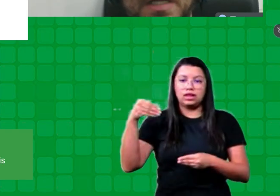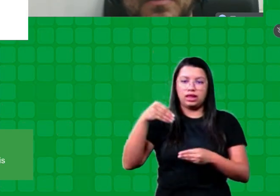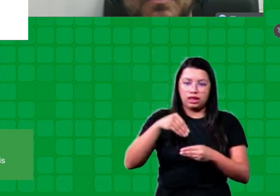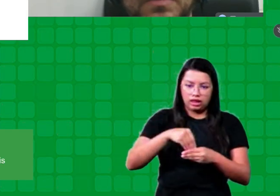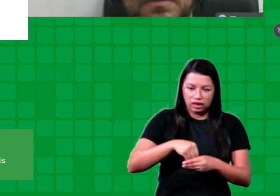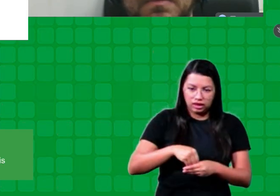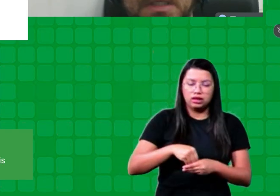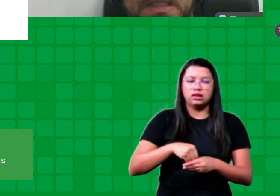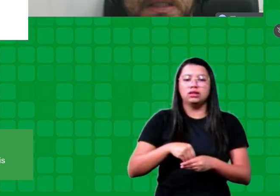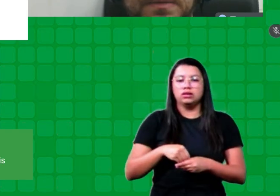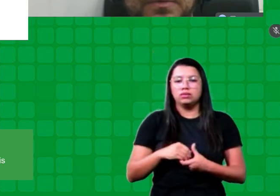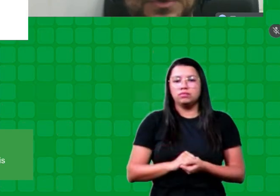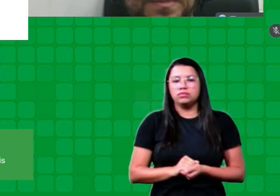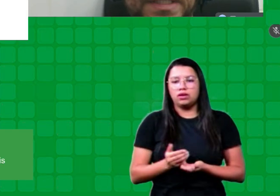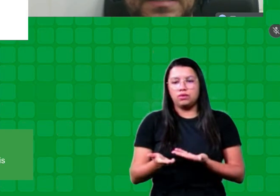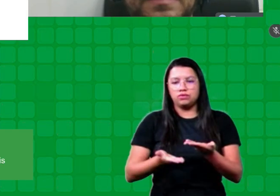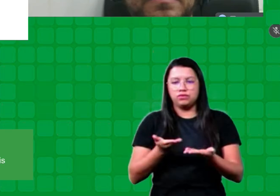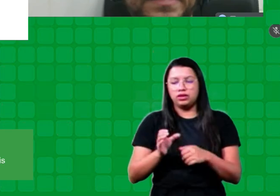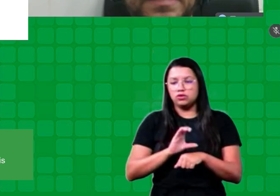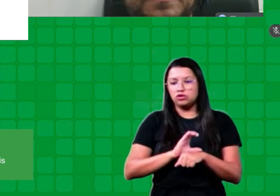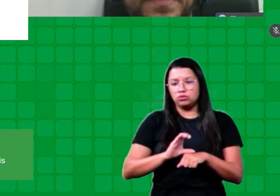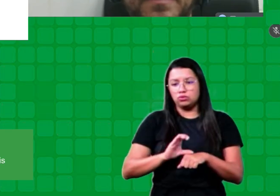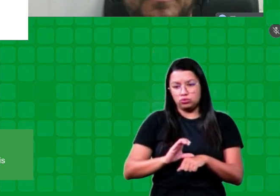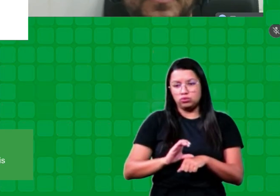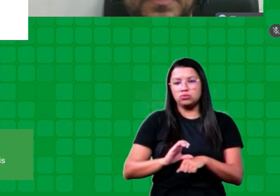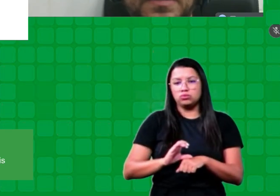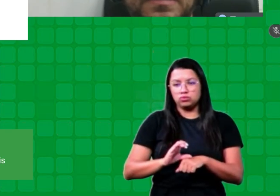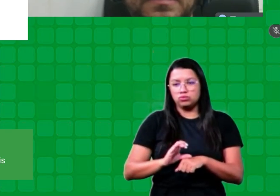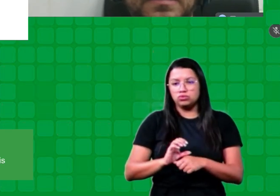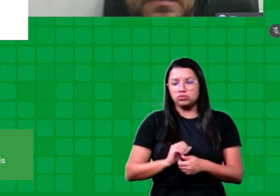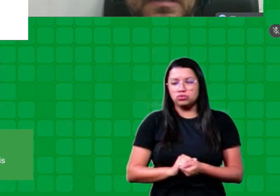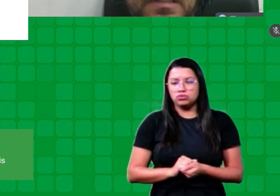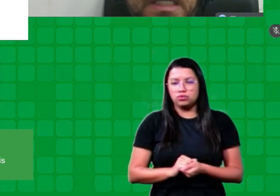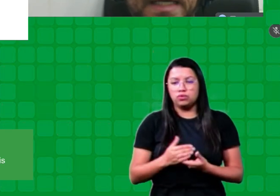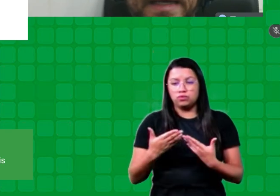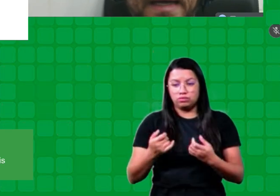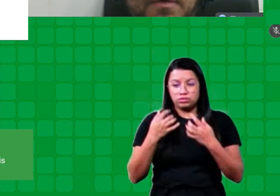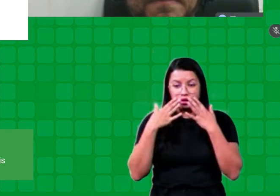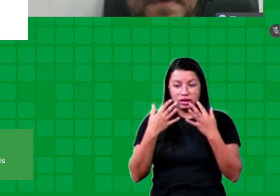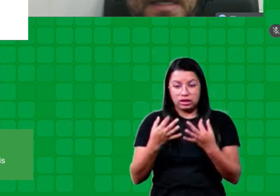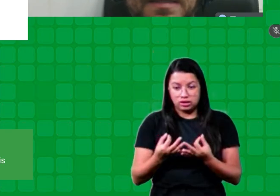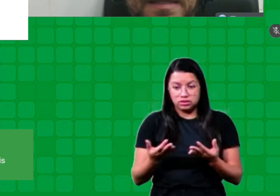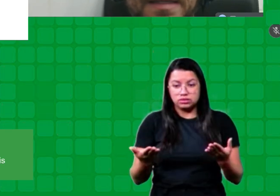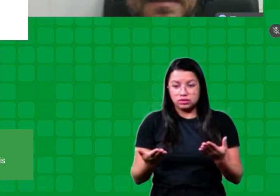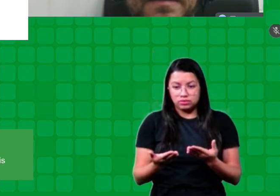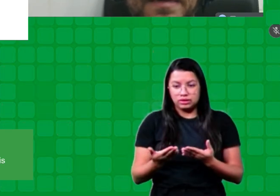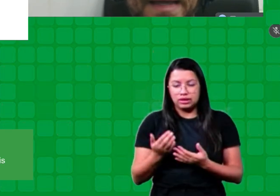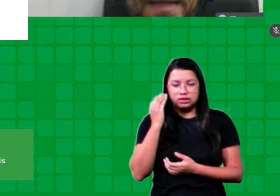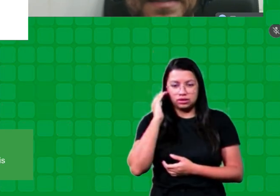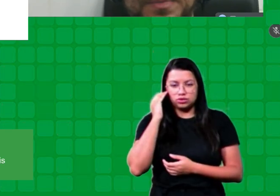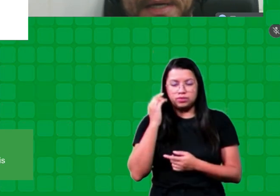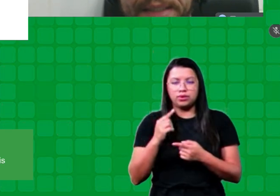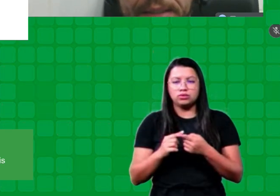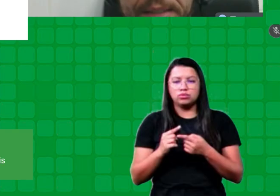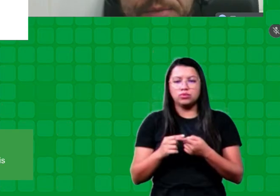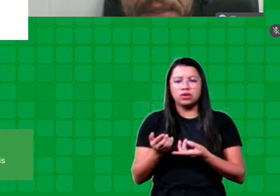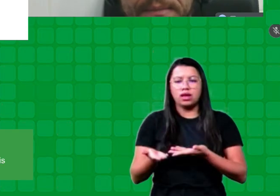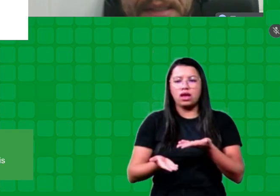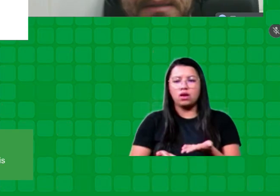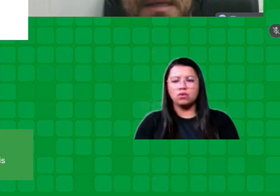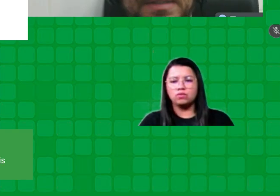curso regular ou não. Então, estou chamando a atenção para esse aspecto, porque a oferta ela é